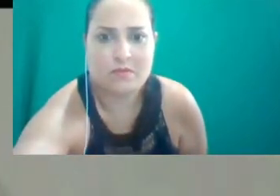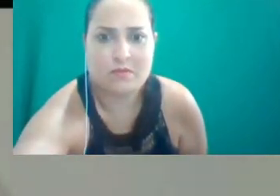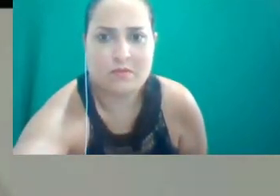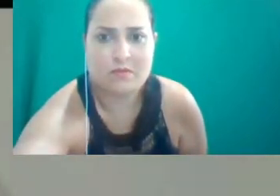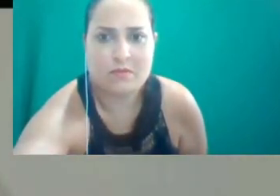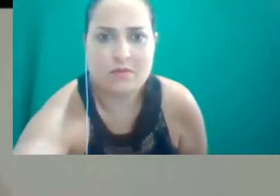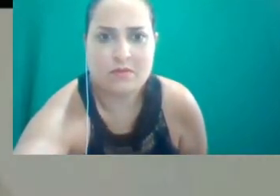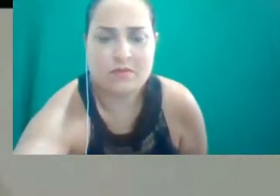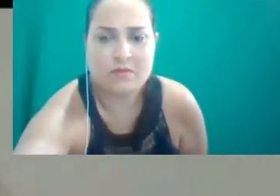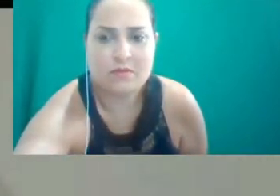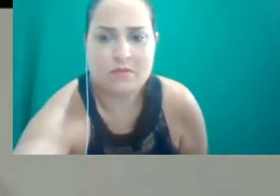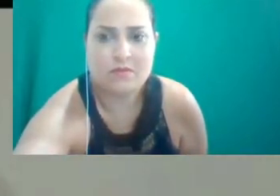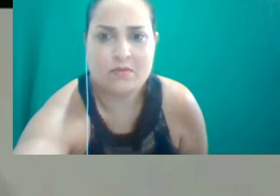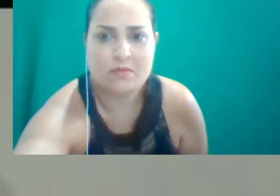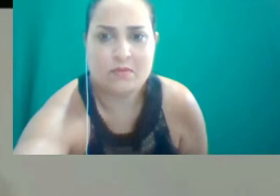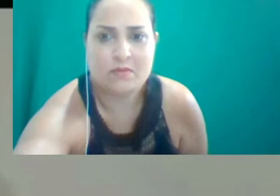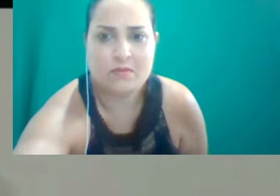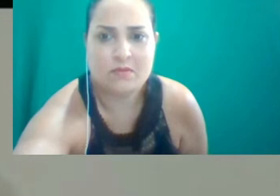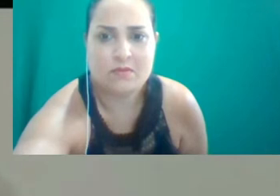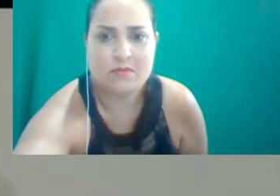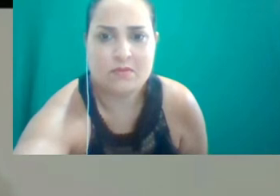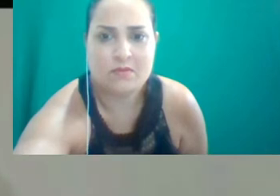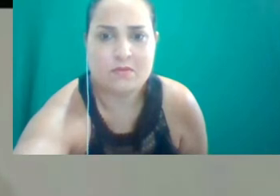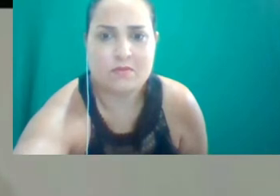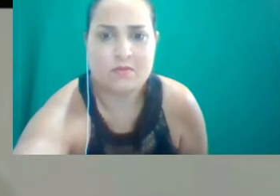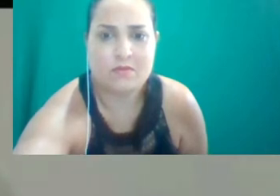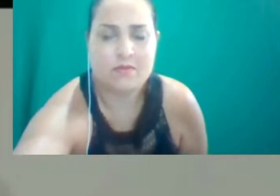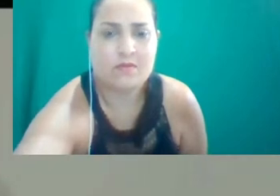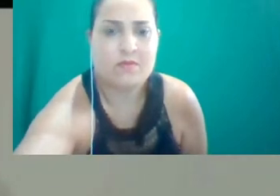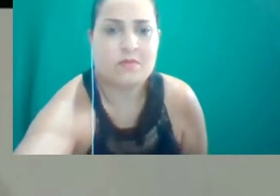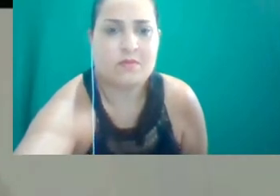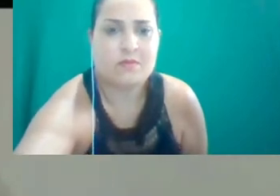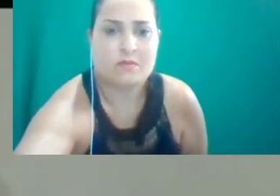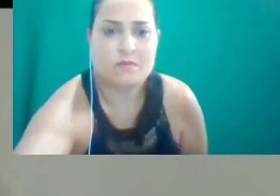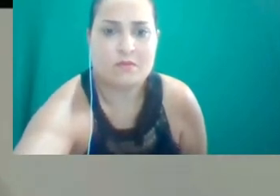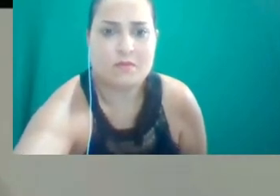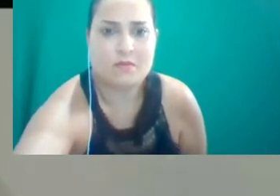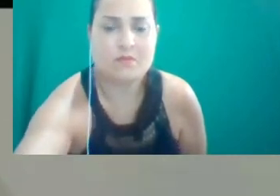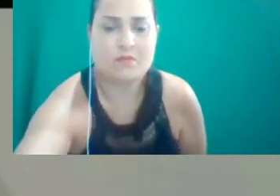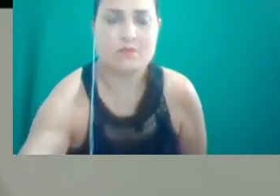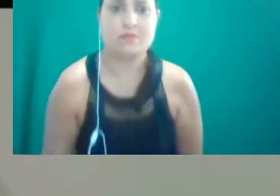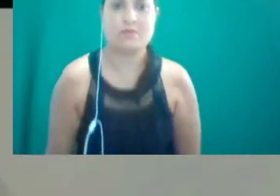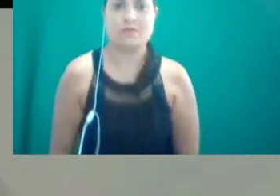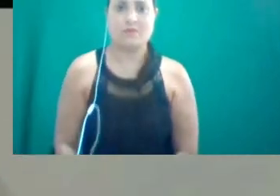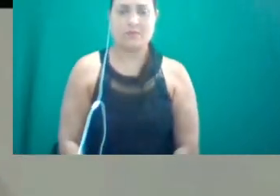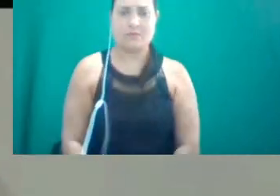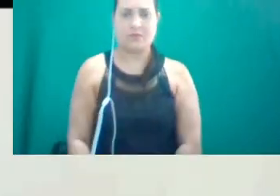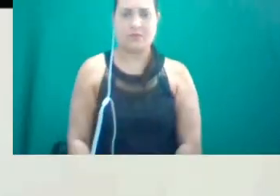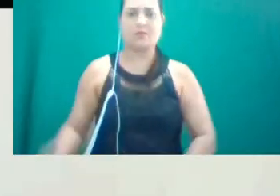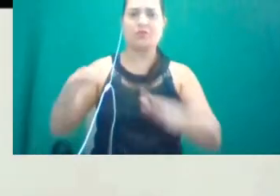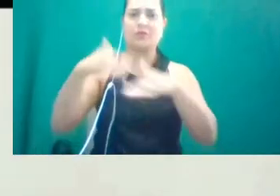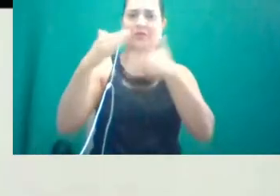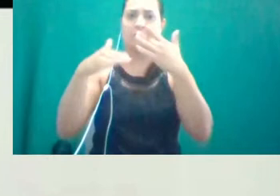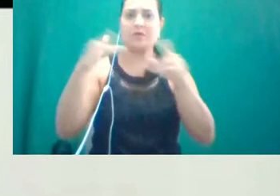da honestidade e justiça, jamais atentando contra a dignidade humana.